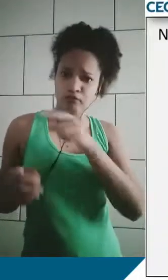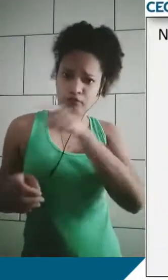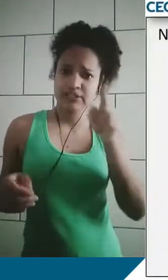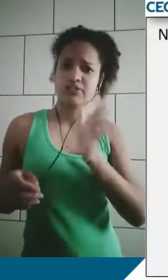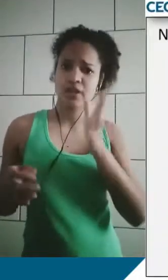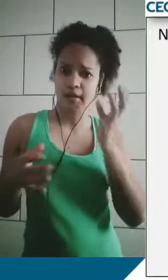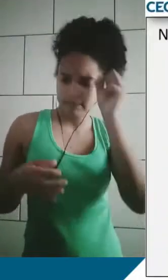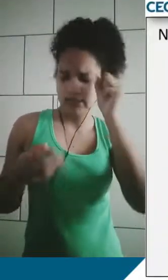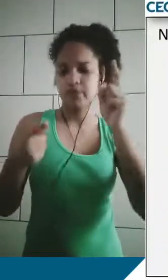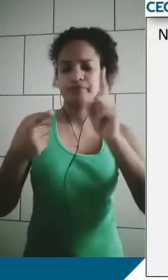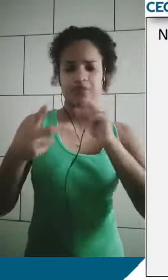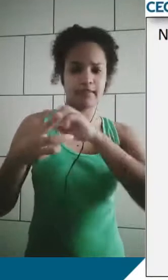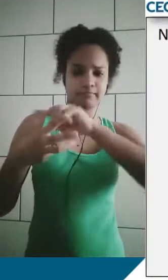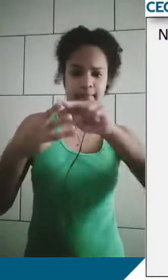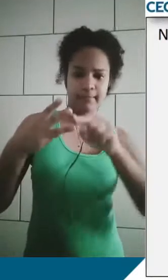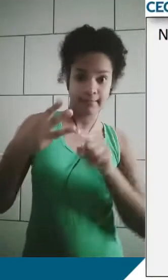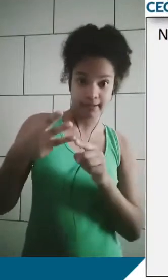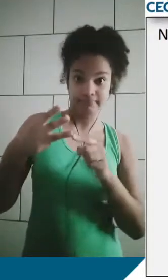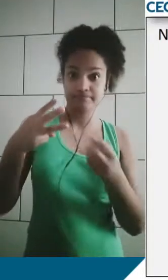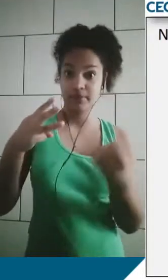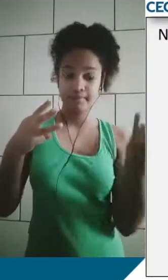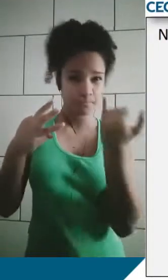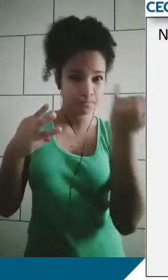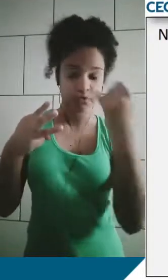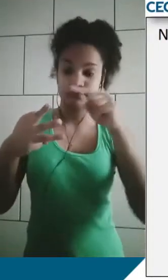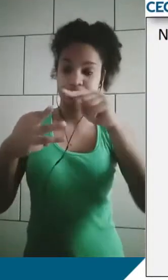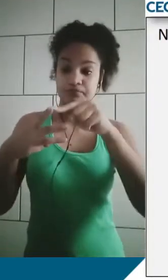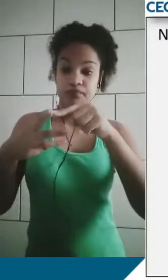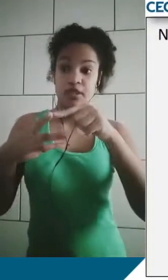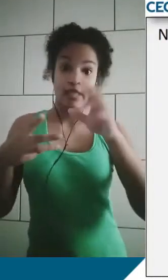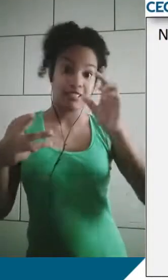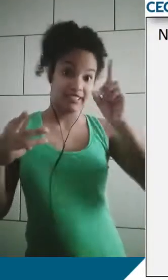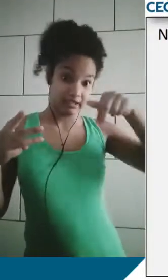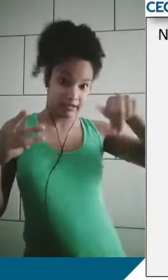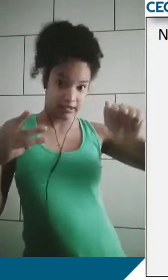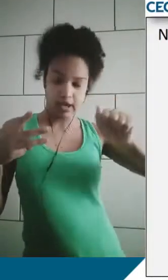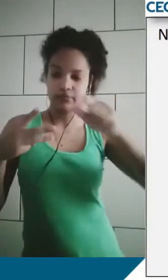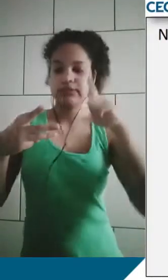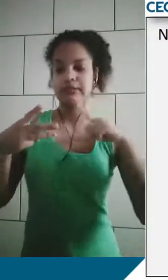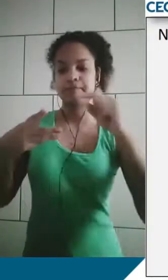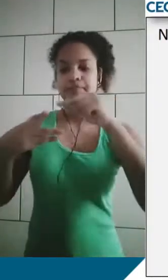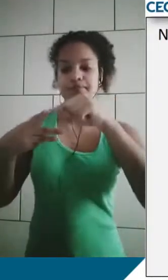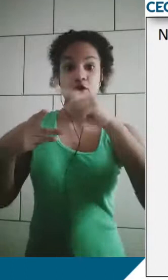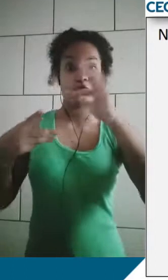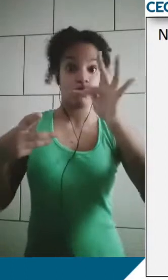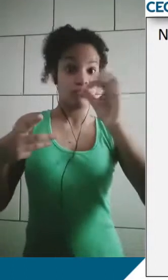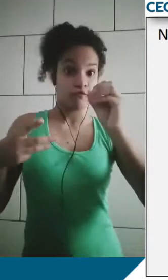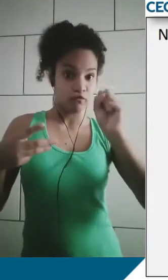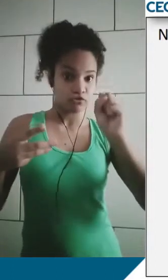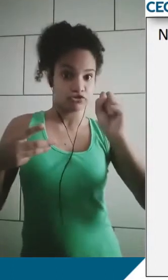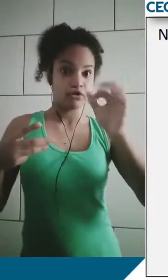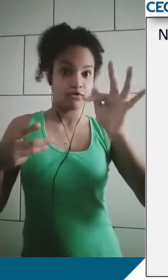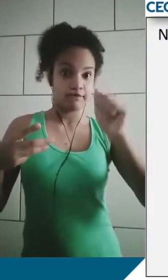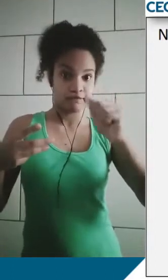chamadas de nucleotídeos. No caso do DNA, esses nucleotídeos são formados por um grupamento fosfato, uma